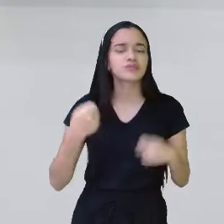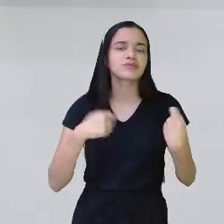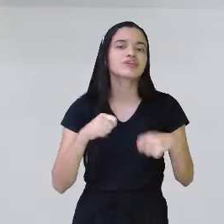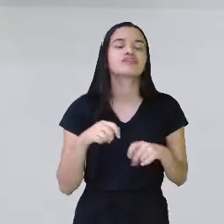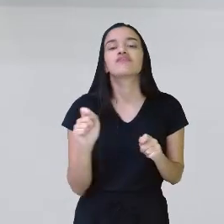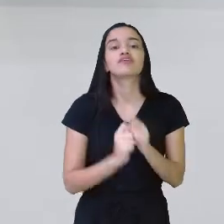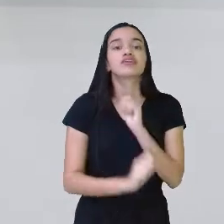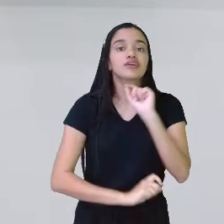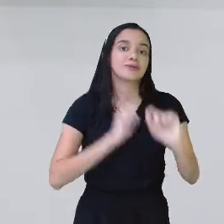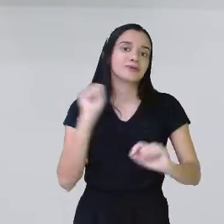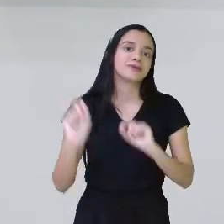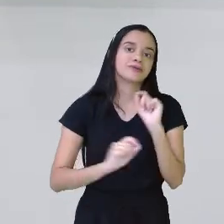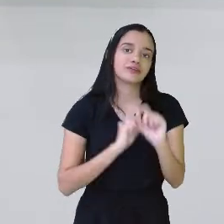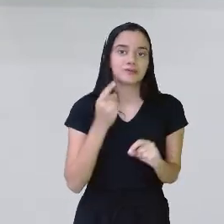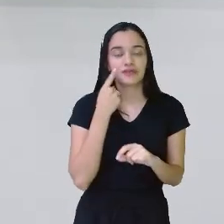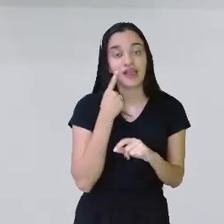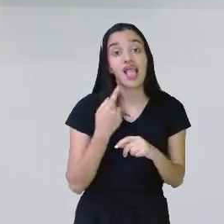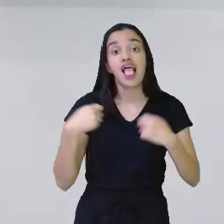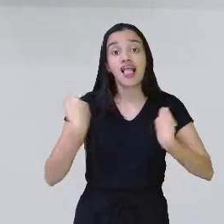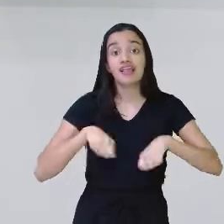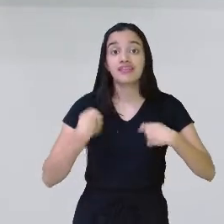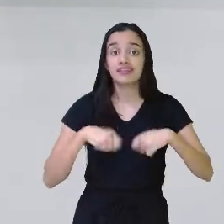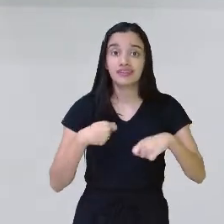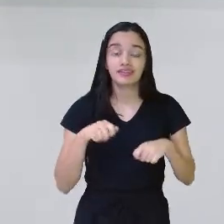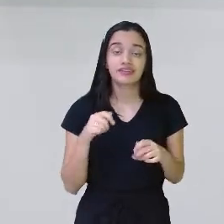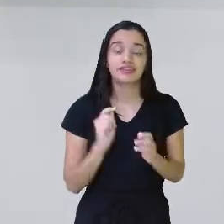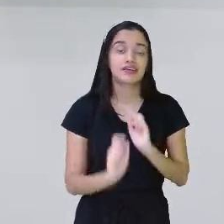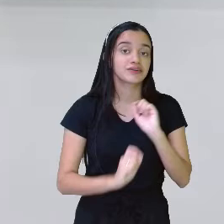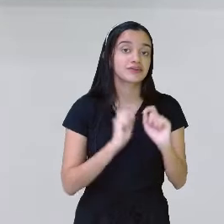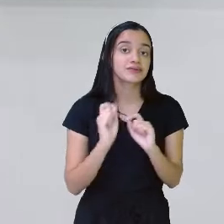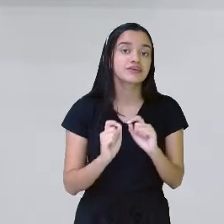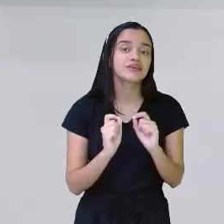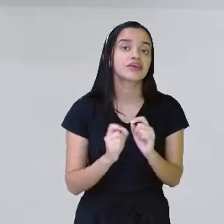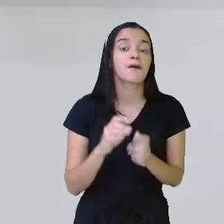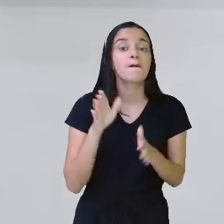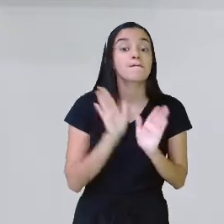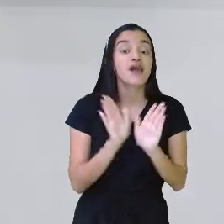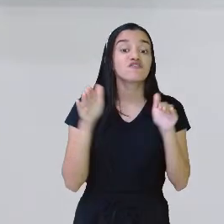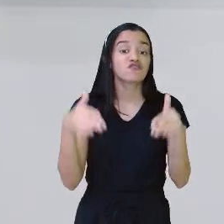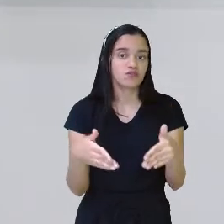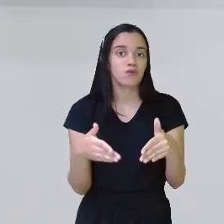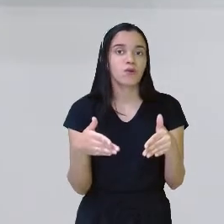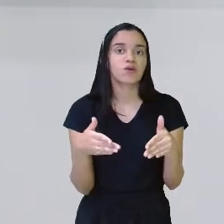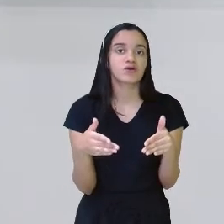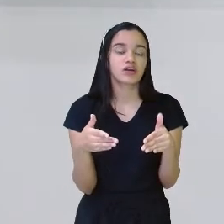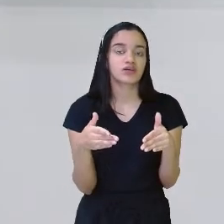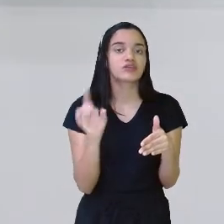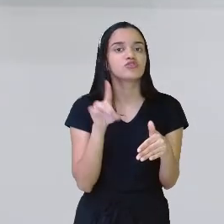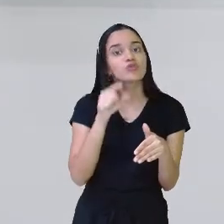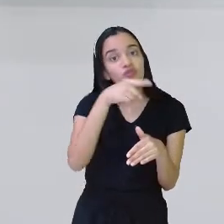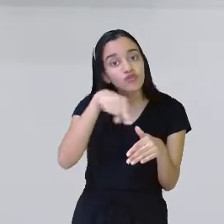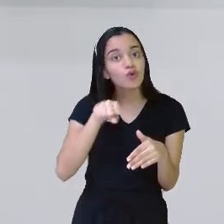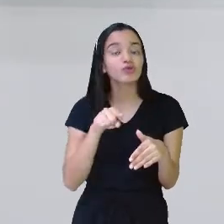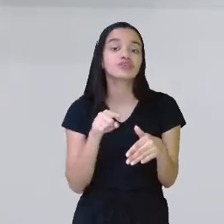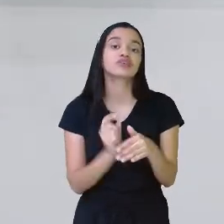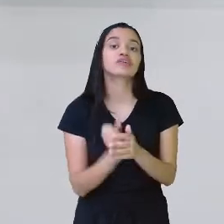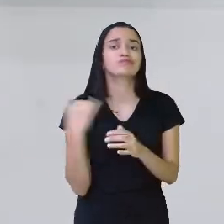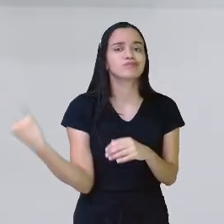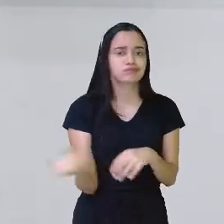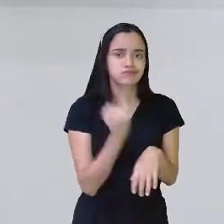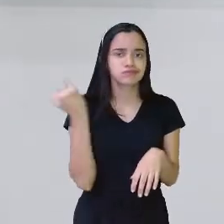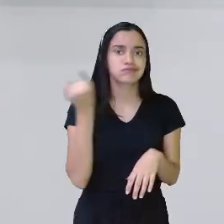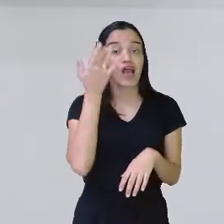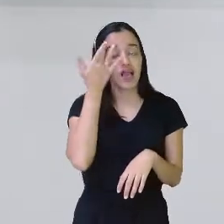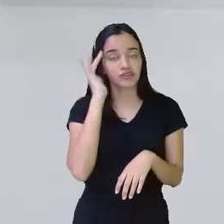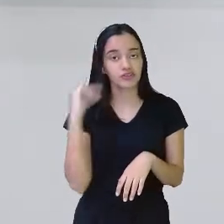Um recorte. É necessário fazer um recorte para quê? Para focar somente no que vocês consideram